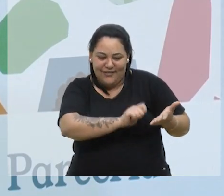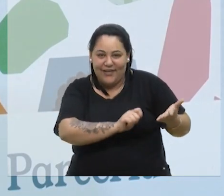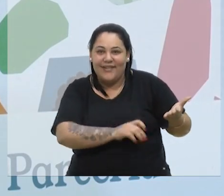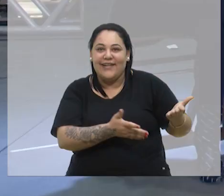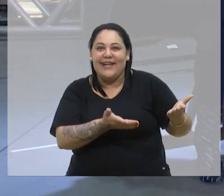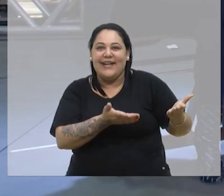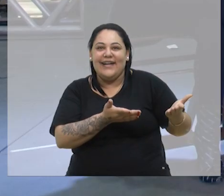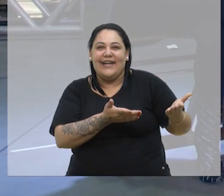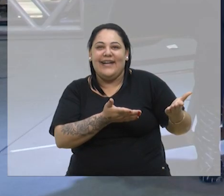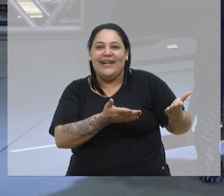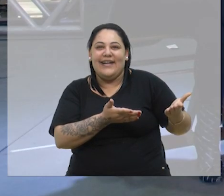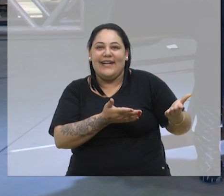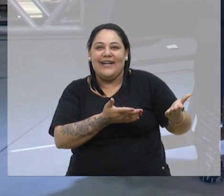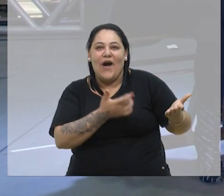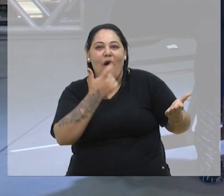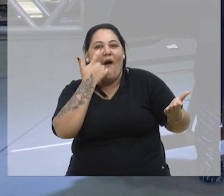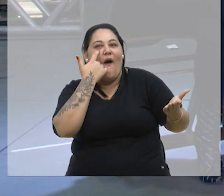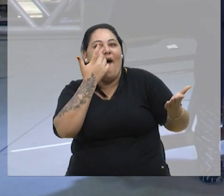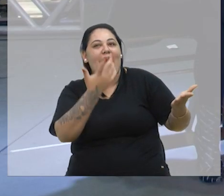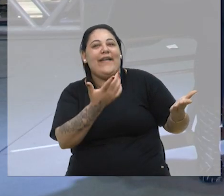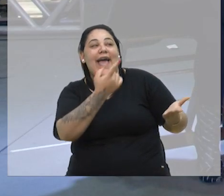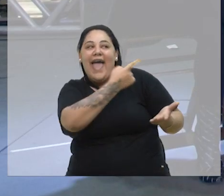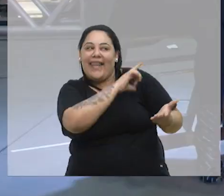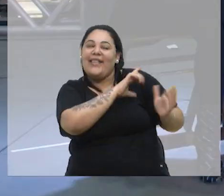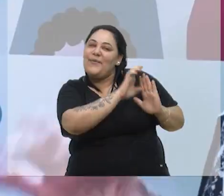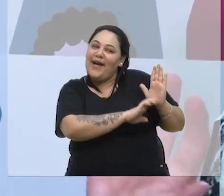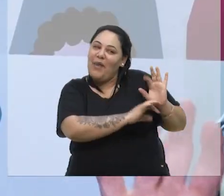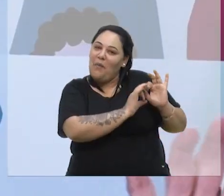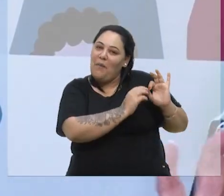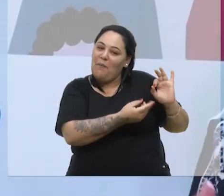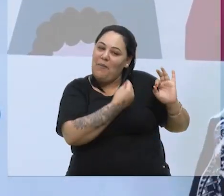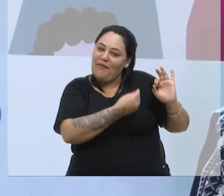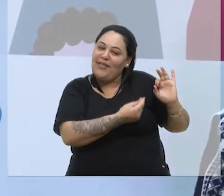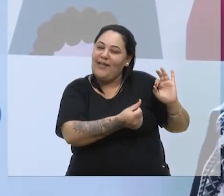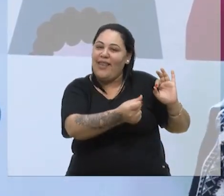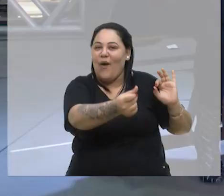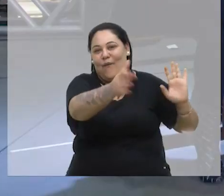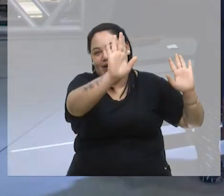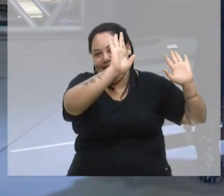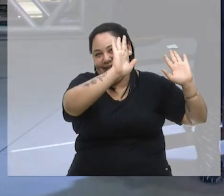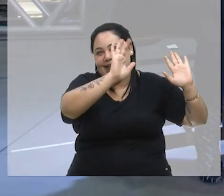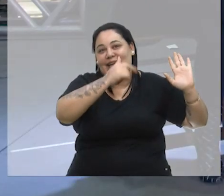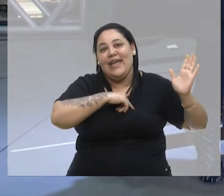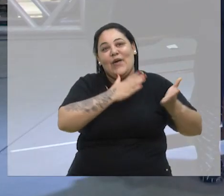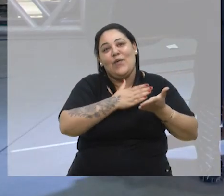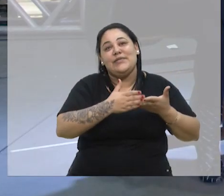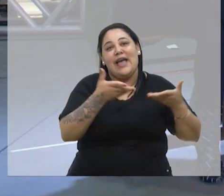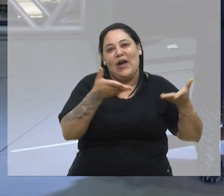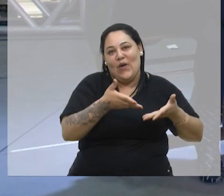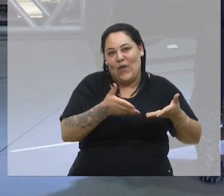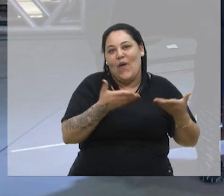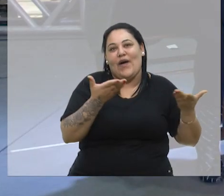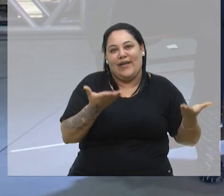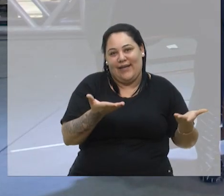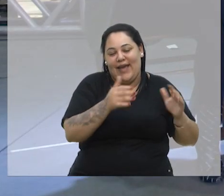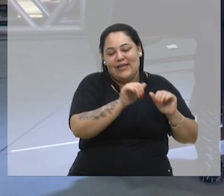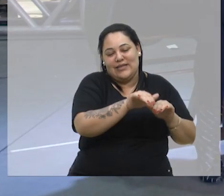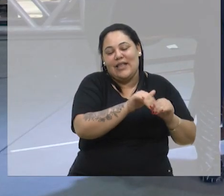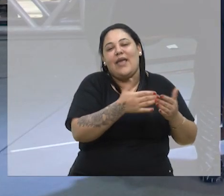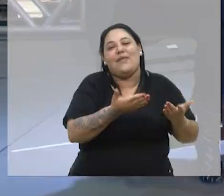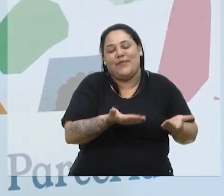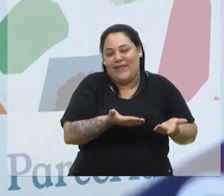acho ver, né? extraordinário. É sim. E, Genevieve, de onde vem a inspiração? Vem da leitura? Vem totalmente da leitura. Já que eu citei o